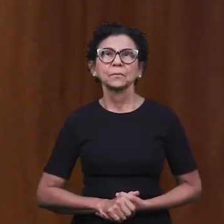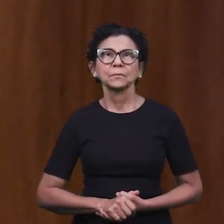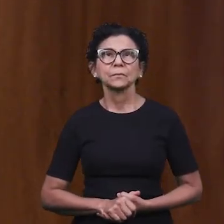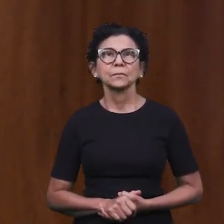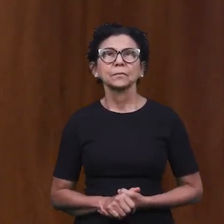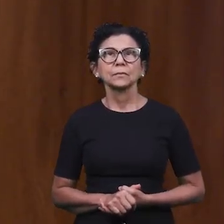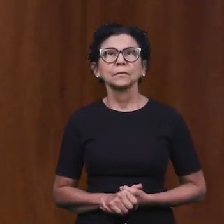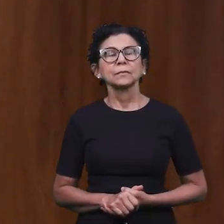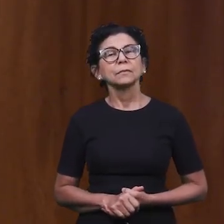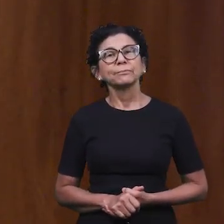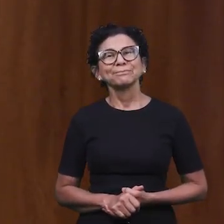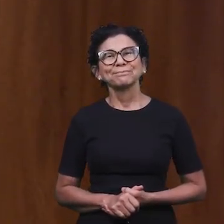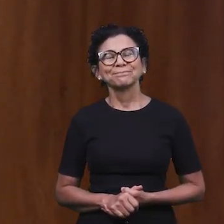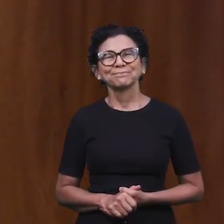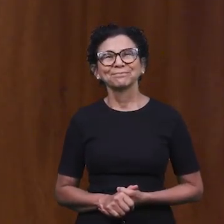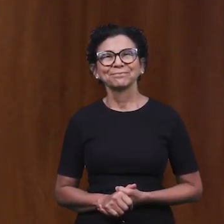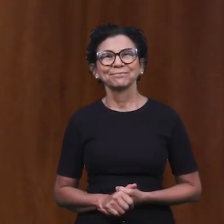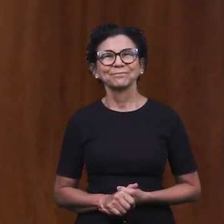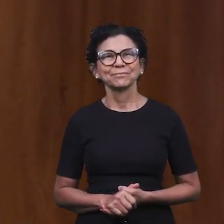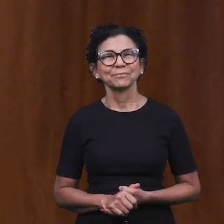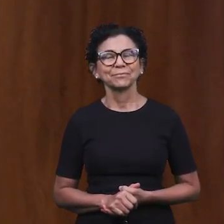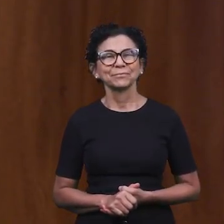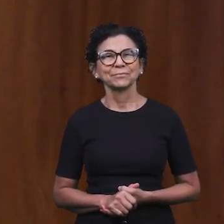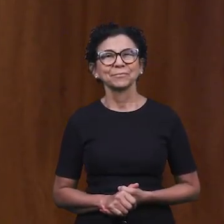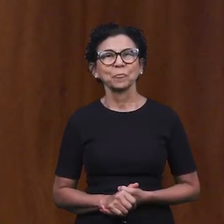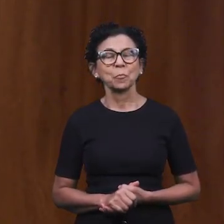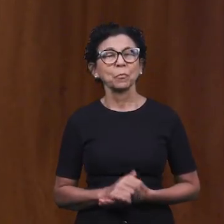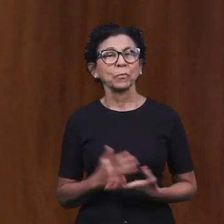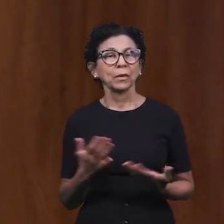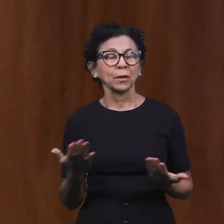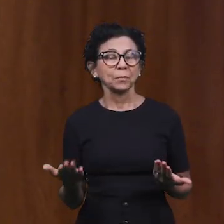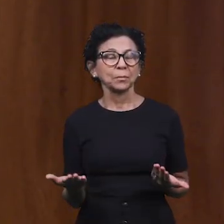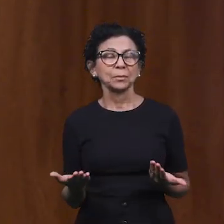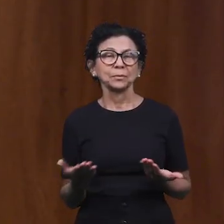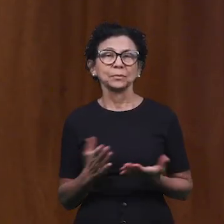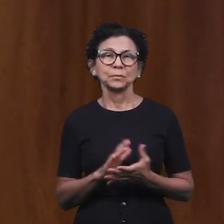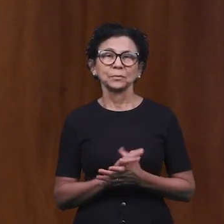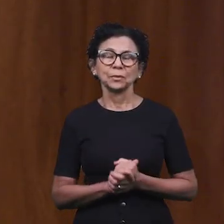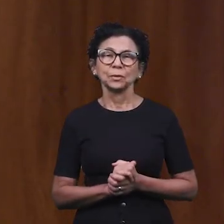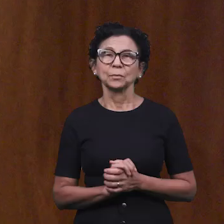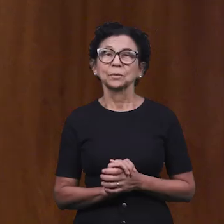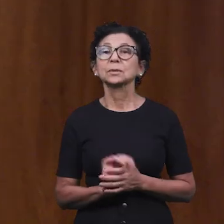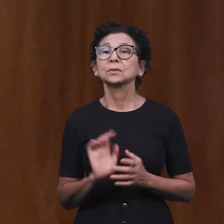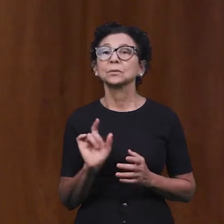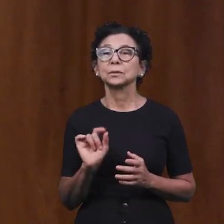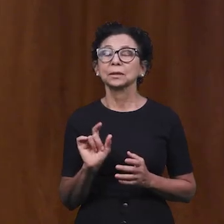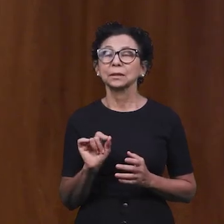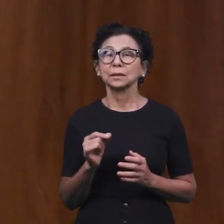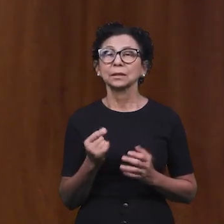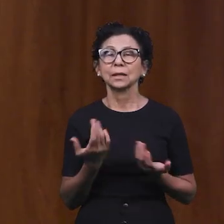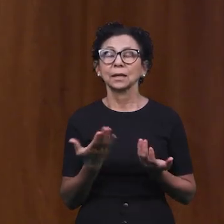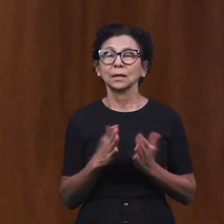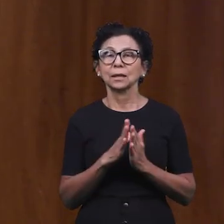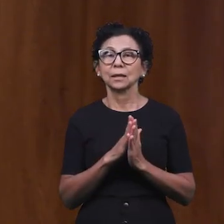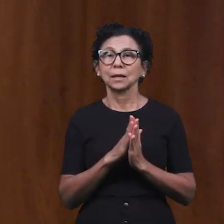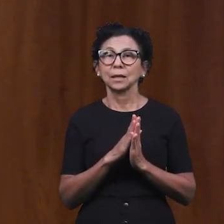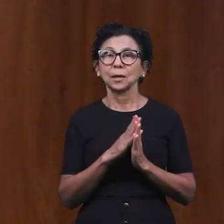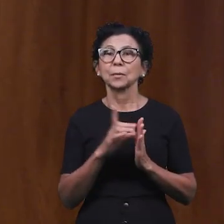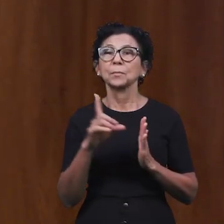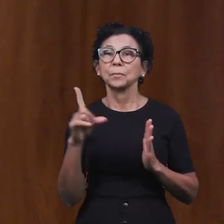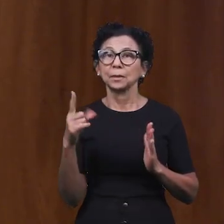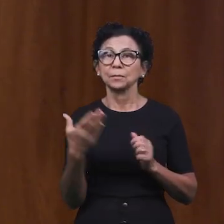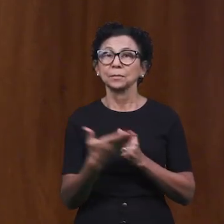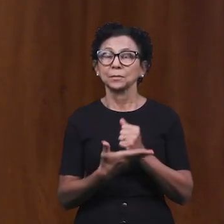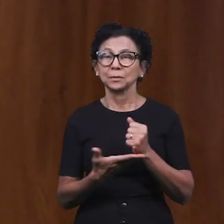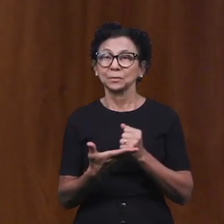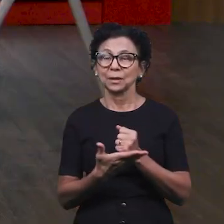como sempre fazemos em todos os nossos episódios, nós trazemos a palavra do Senhor, que é o nosso manual, é a nossa base de